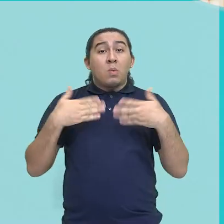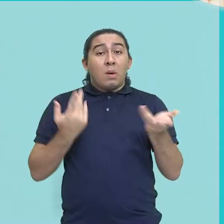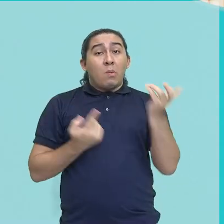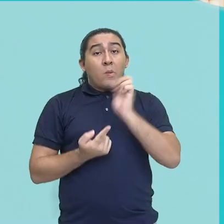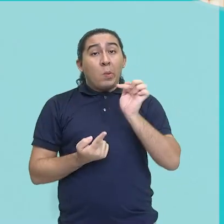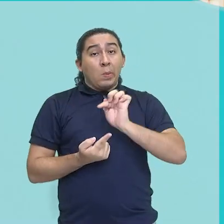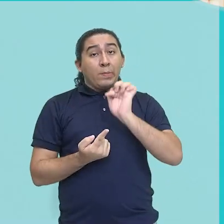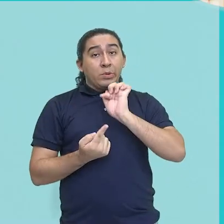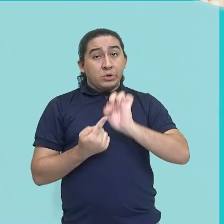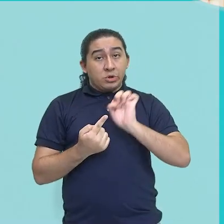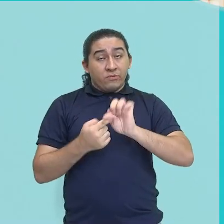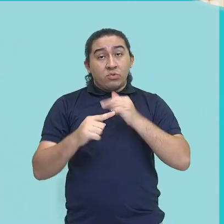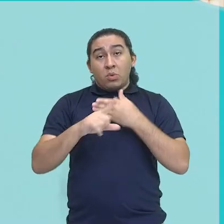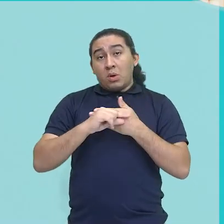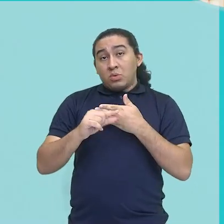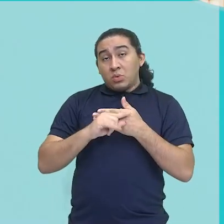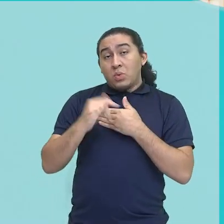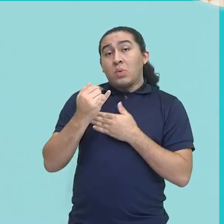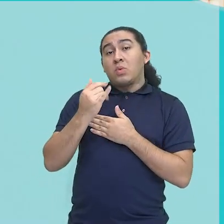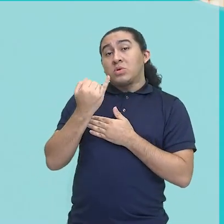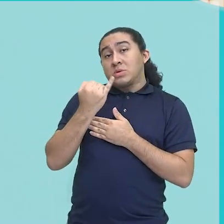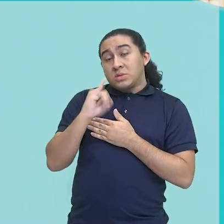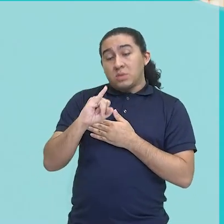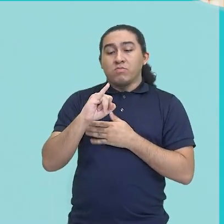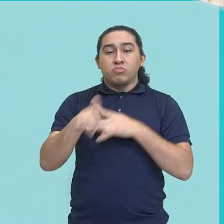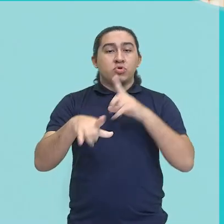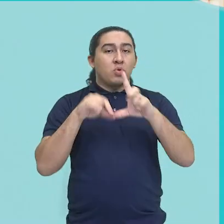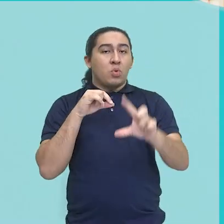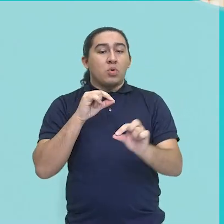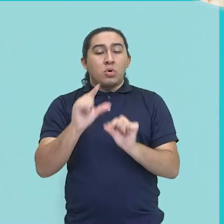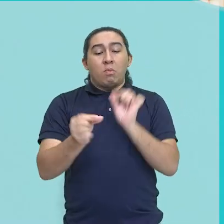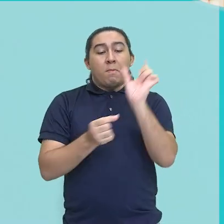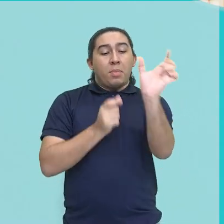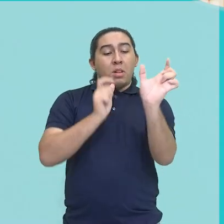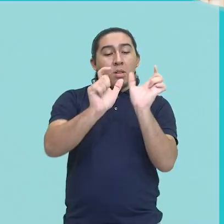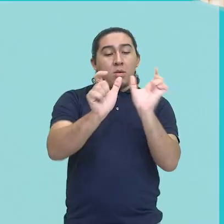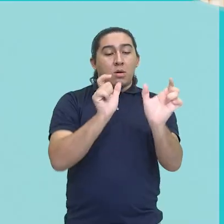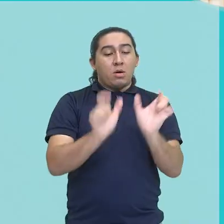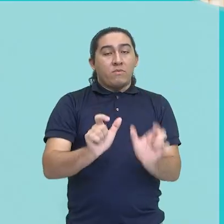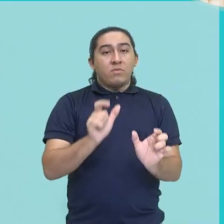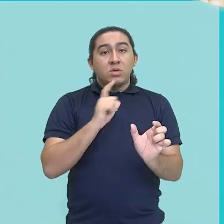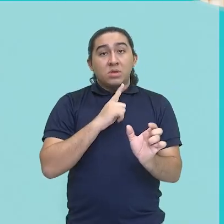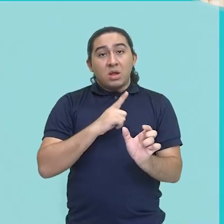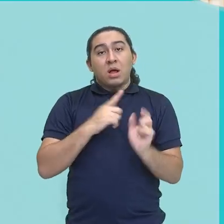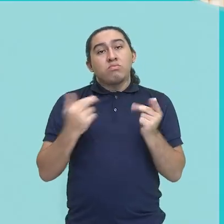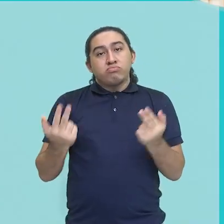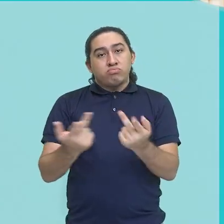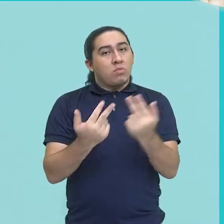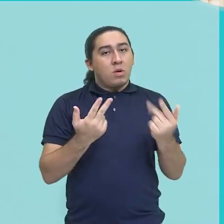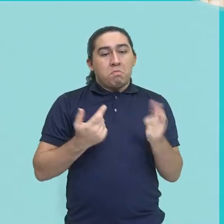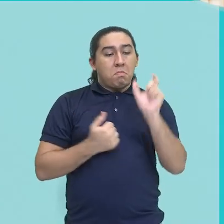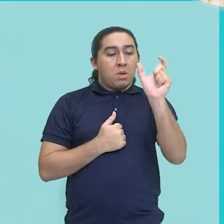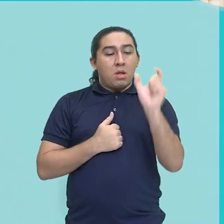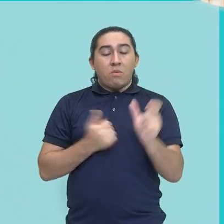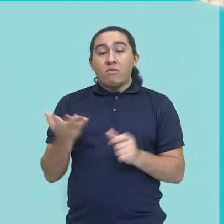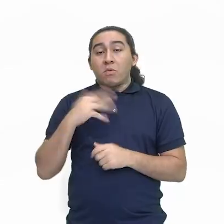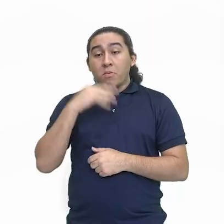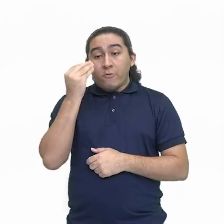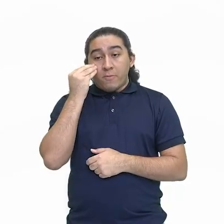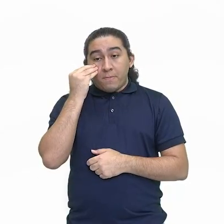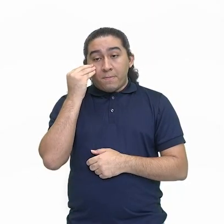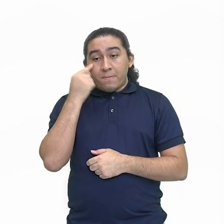do autor em selecionar este grupo com a mesma palavra, tá? Então, vamos